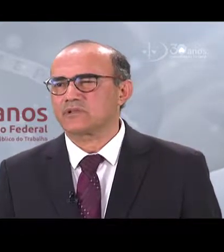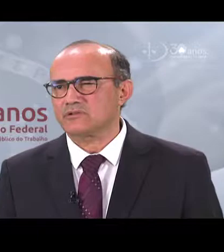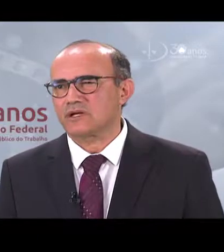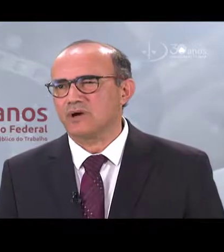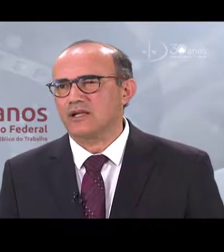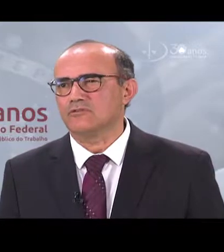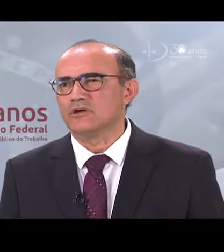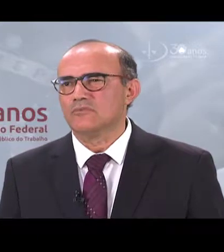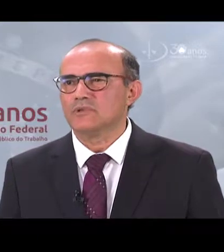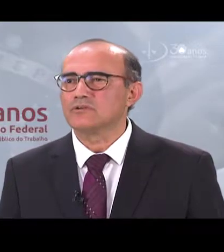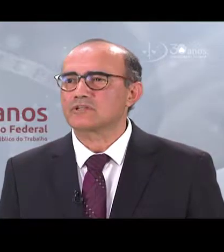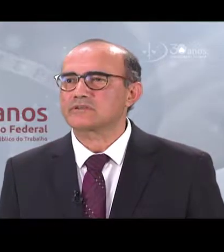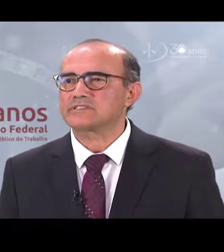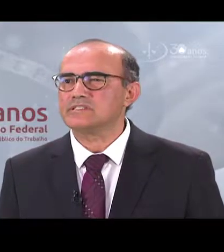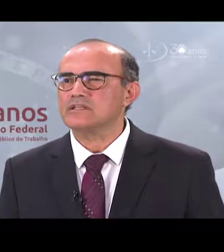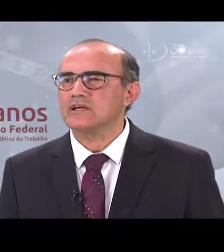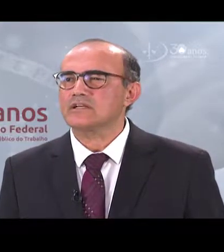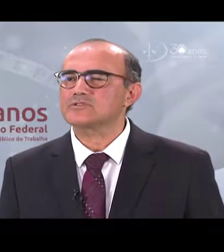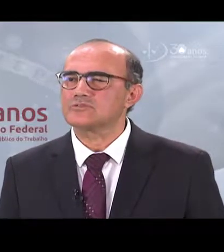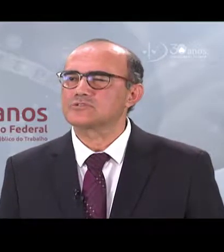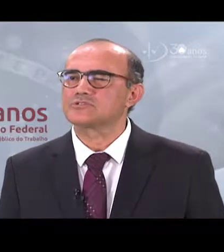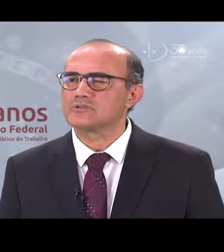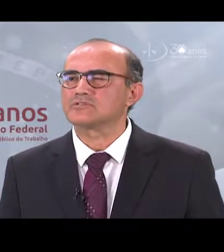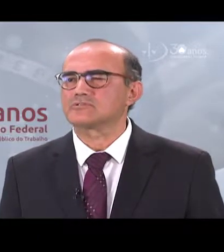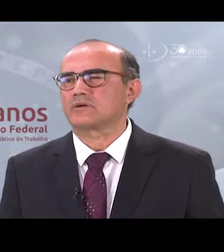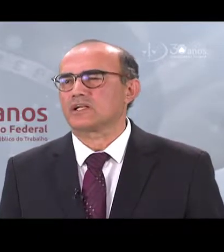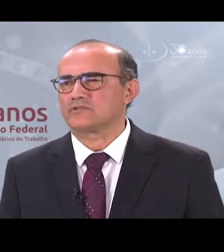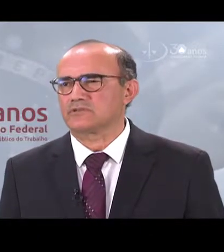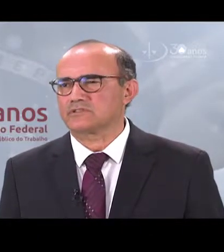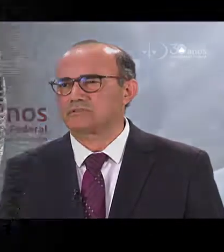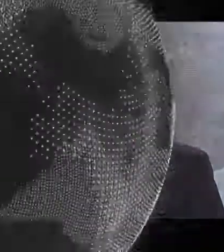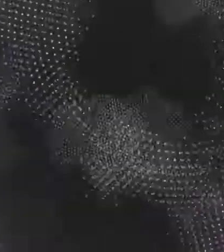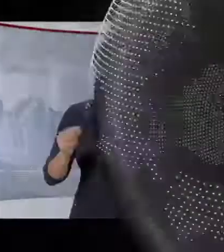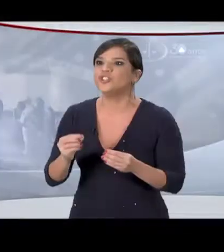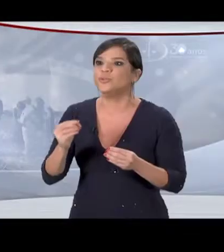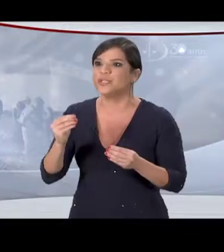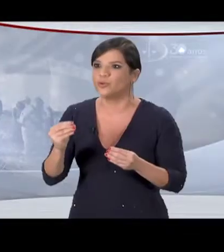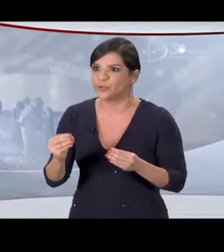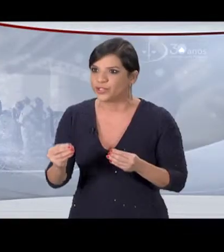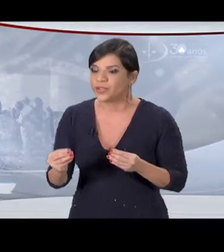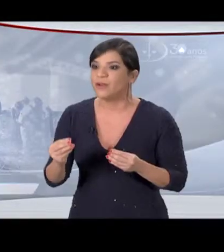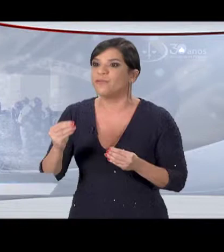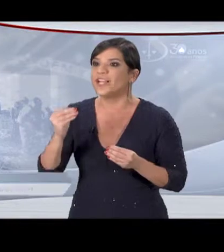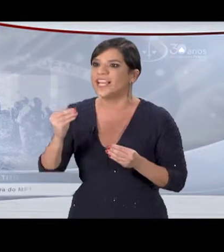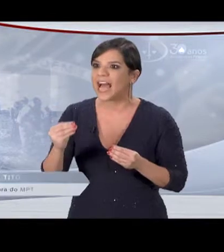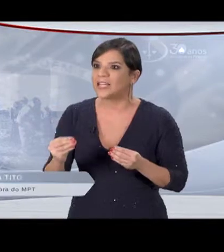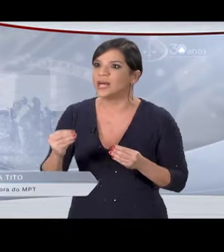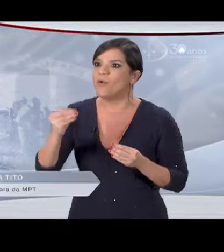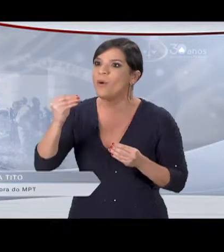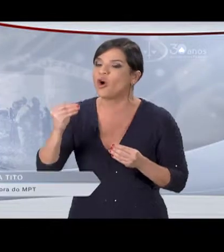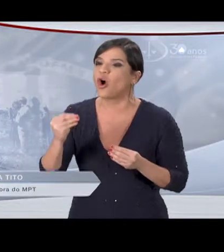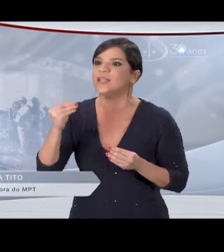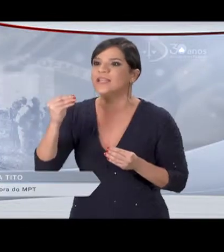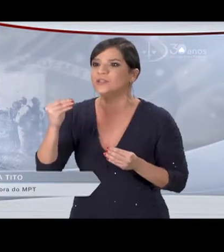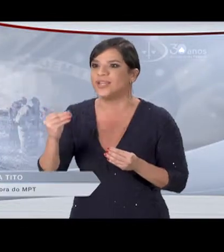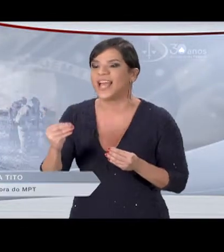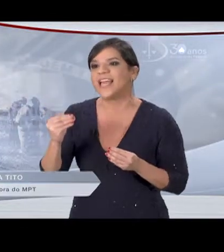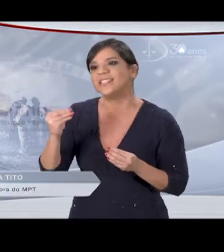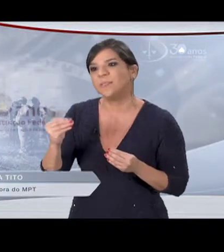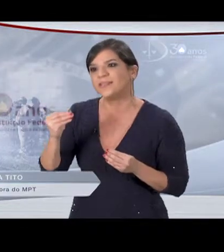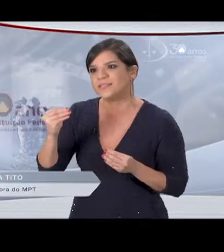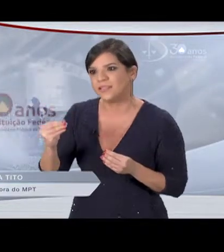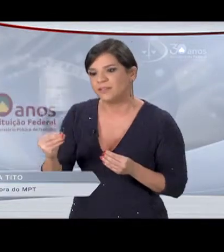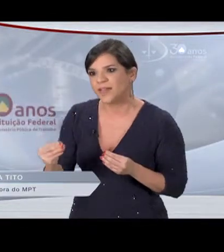entre capital e trabalho, melhorando assim as condições dos trabalhadores. Em 2002, foi criada uma